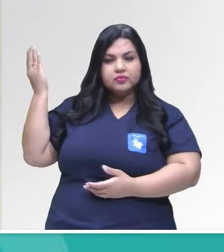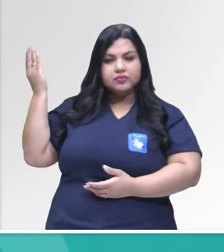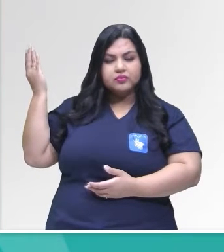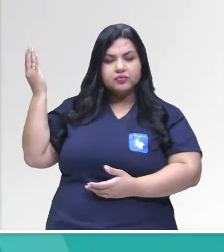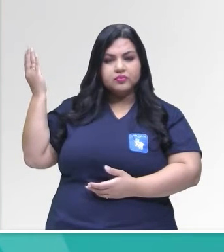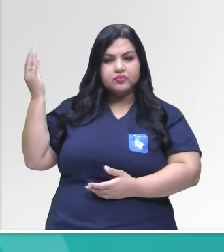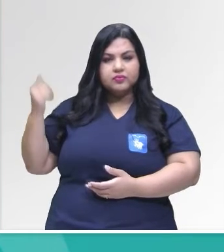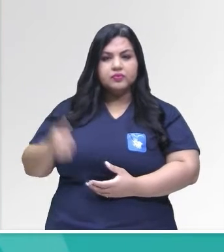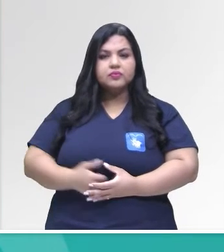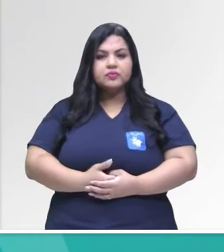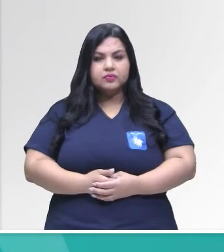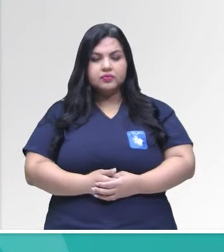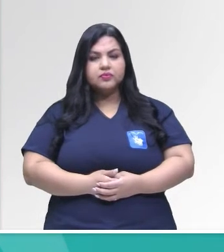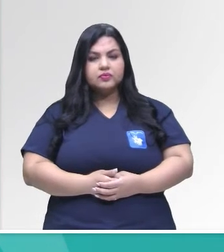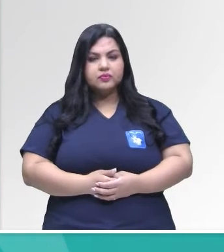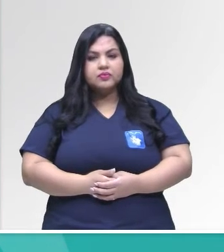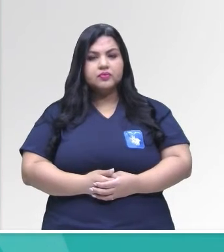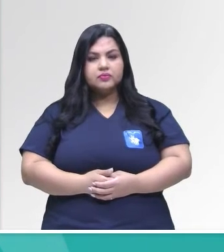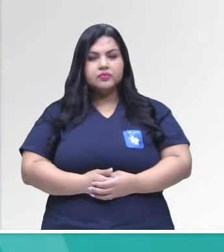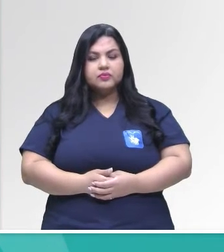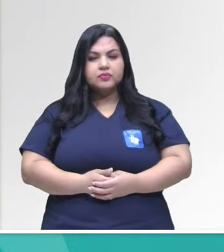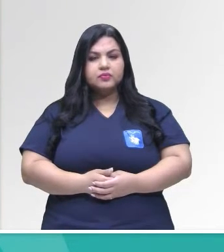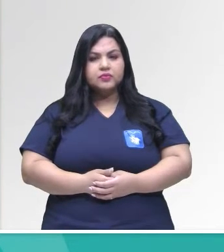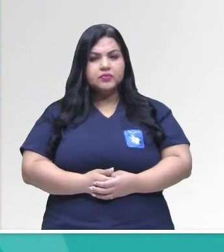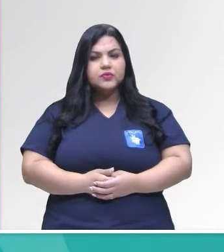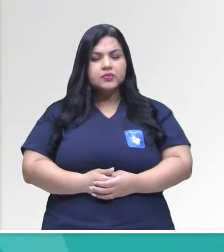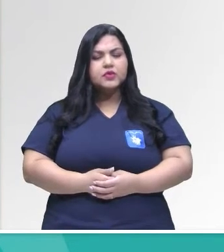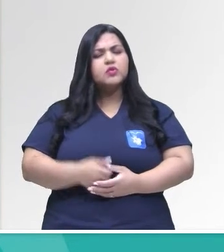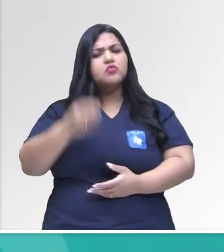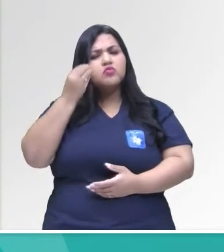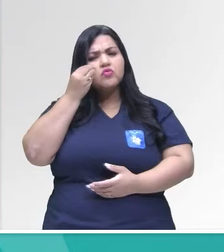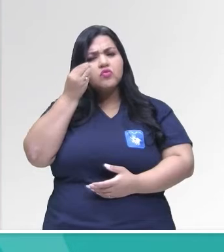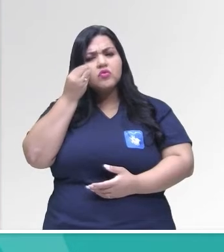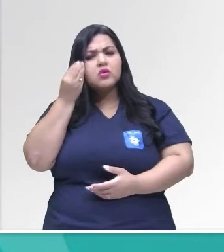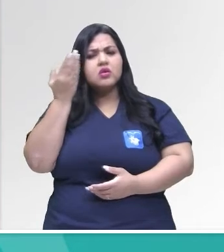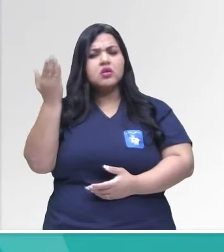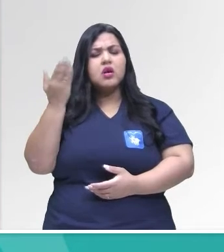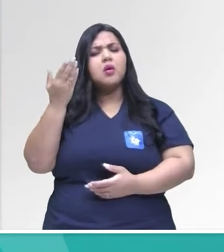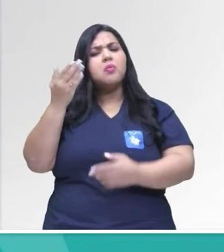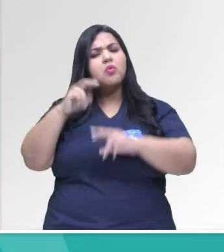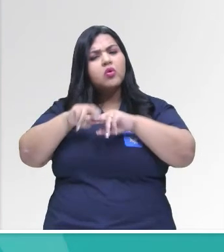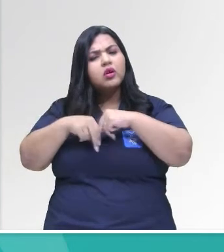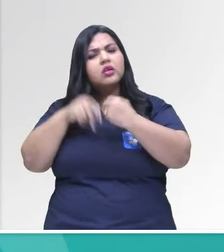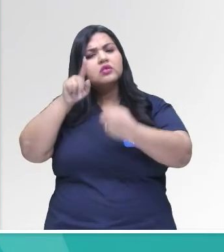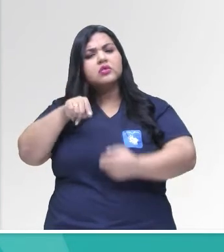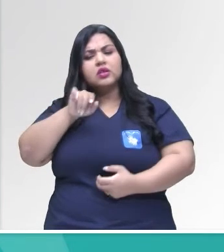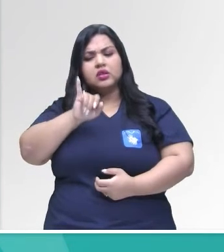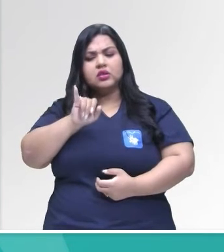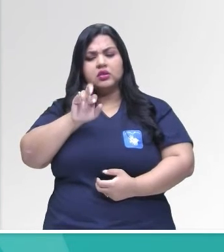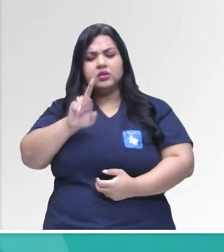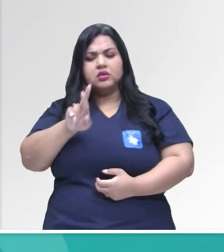were, been, been. Viram? Por isso que são irregulares.